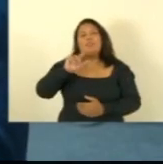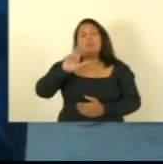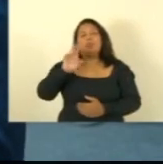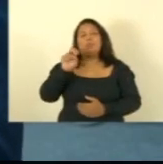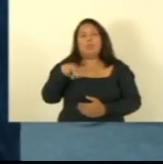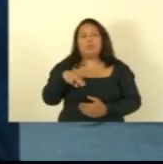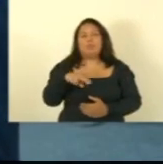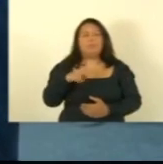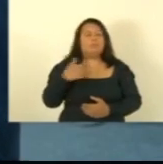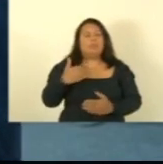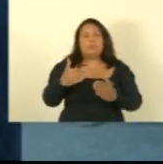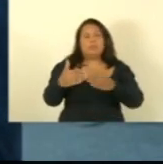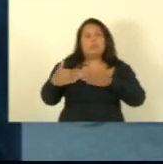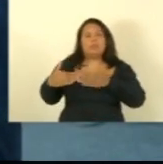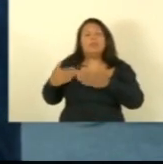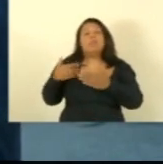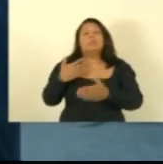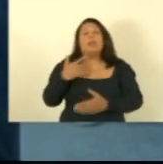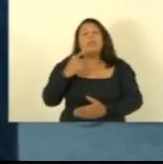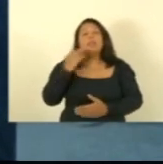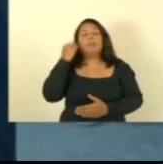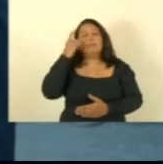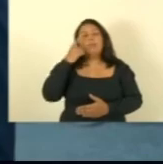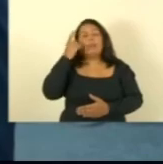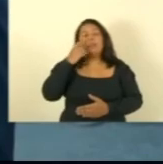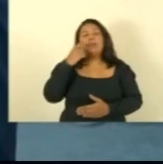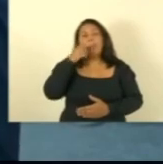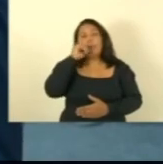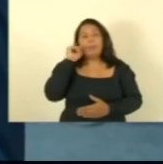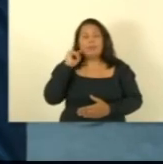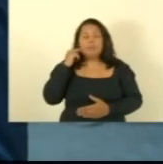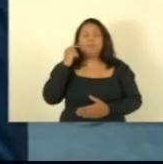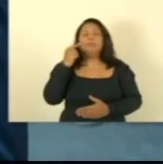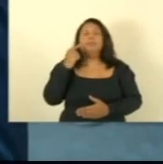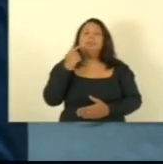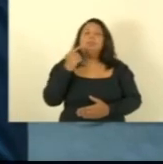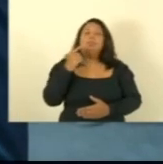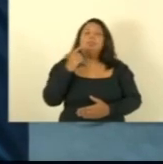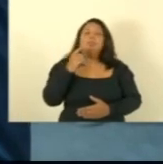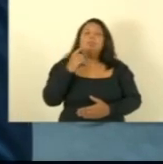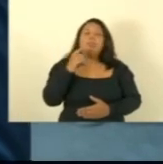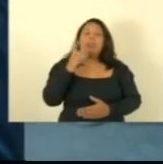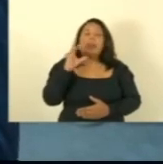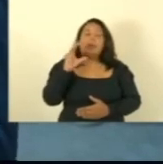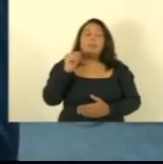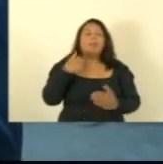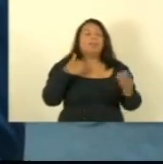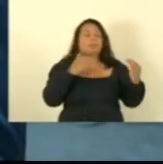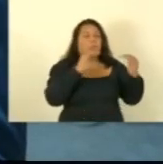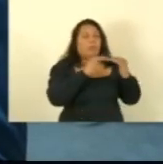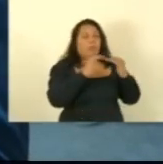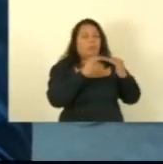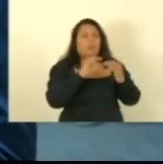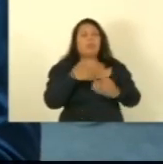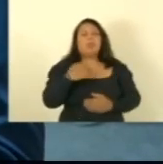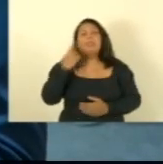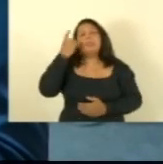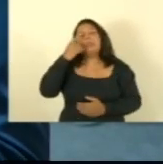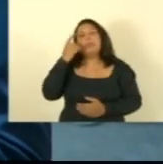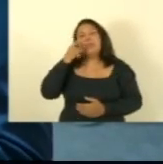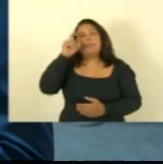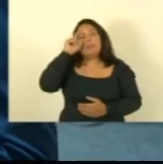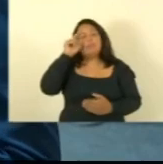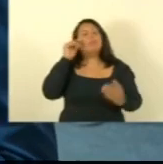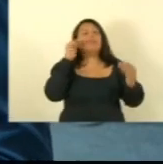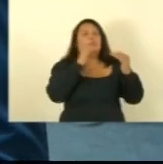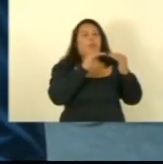não se encontra. Deputado Capitão Assunção, em substituição. Deputado Capitão com o relator. Deputado Mazinho também voto